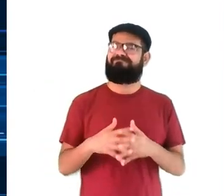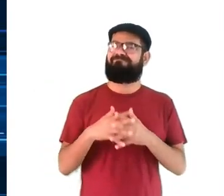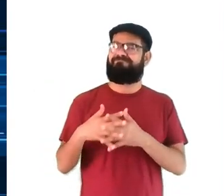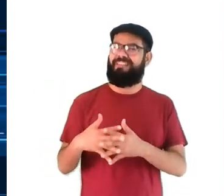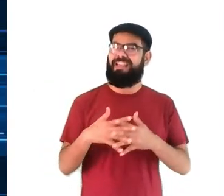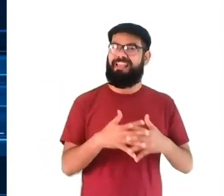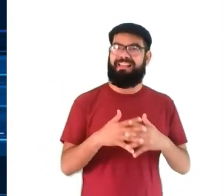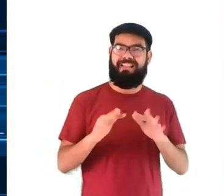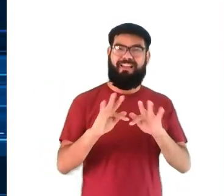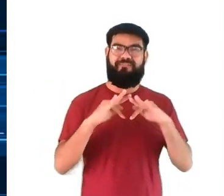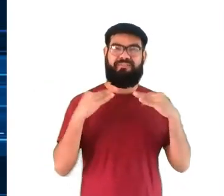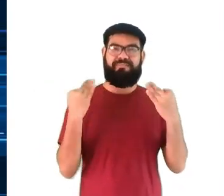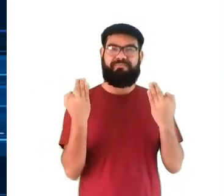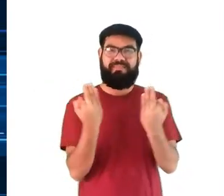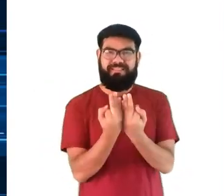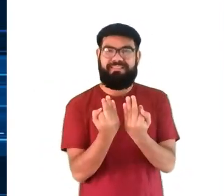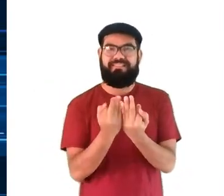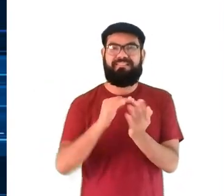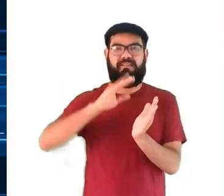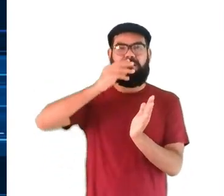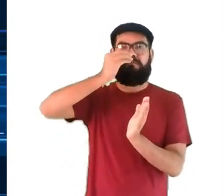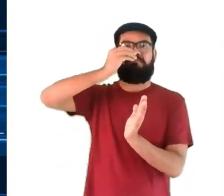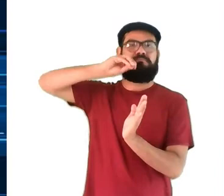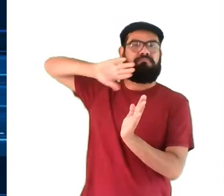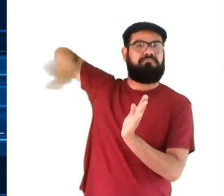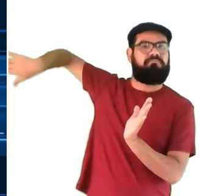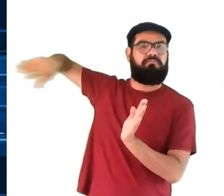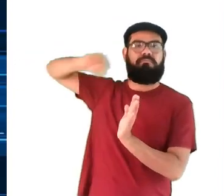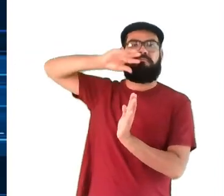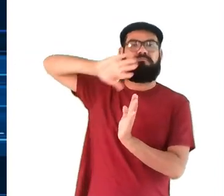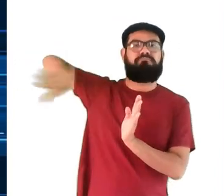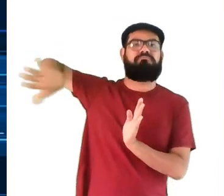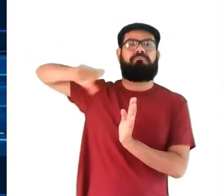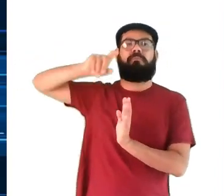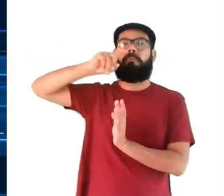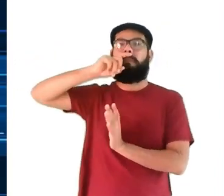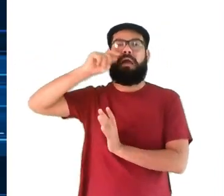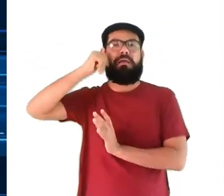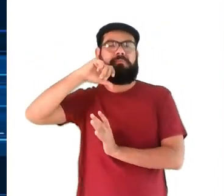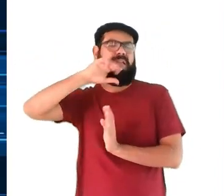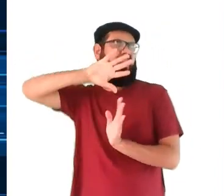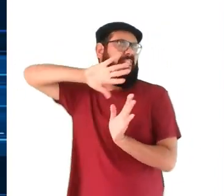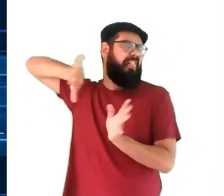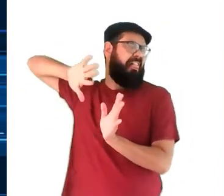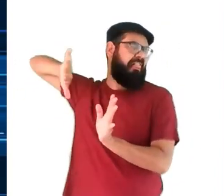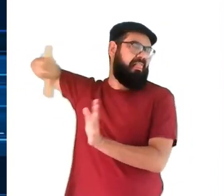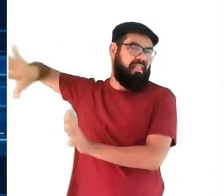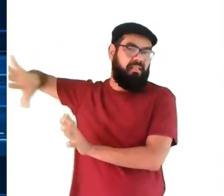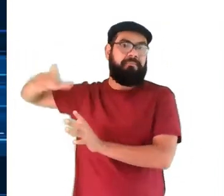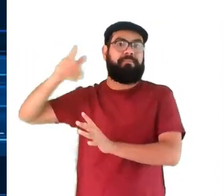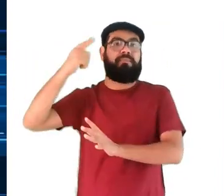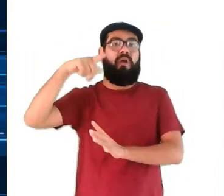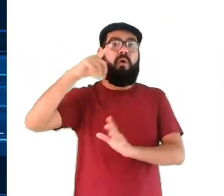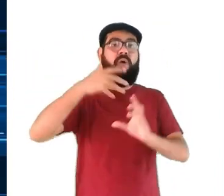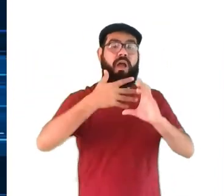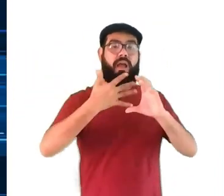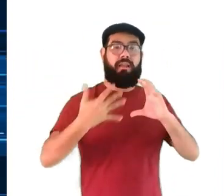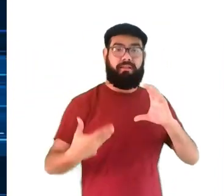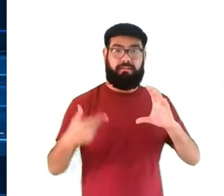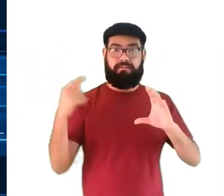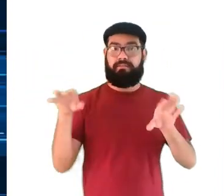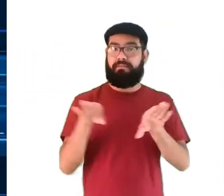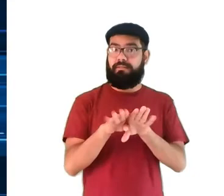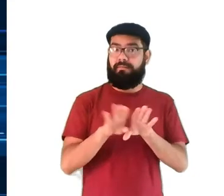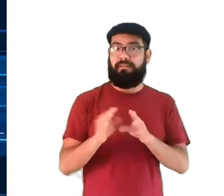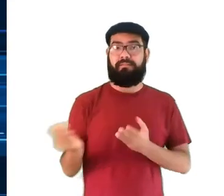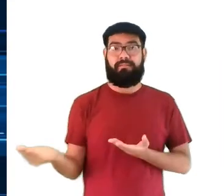pais, esse não querer ter essa relação mais frequente com os pais. Uma outra característica também do adolescente